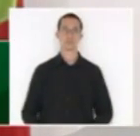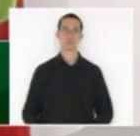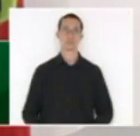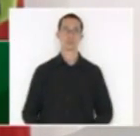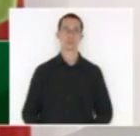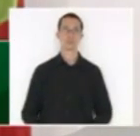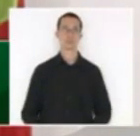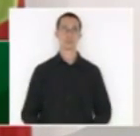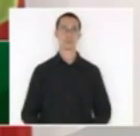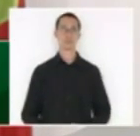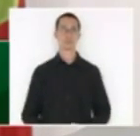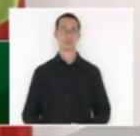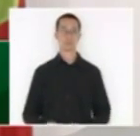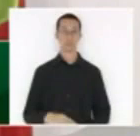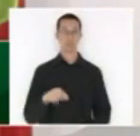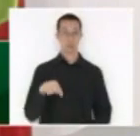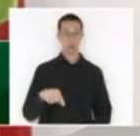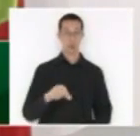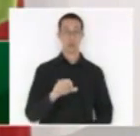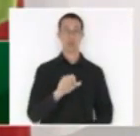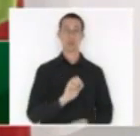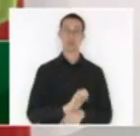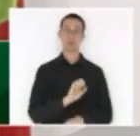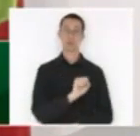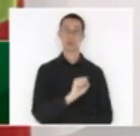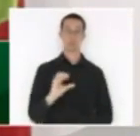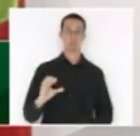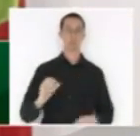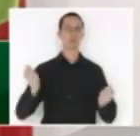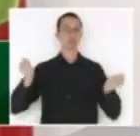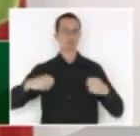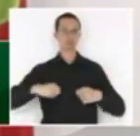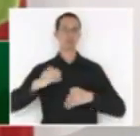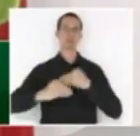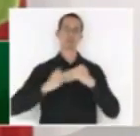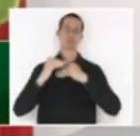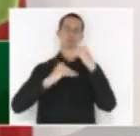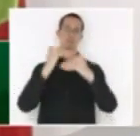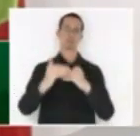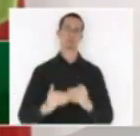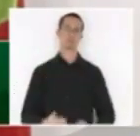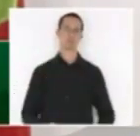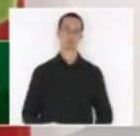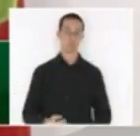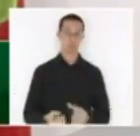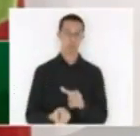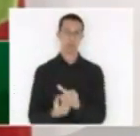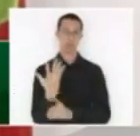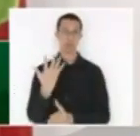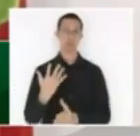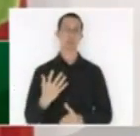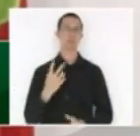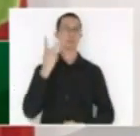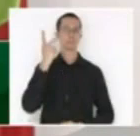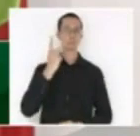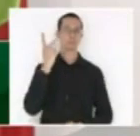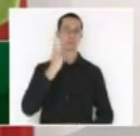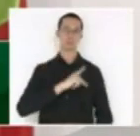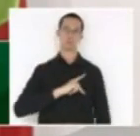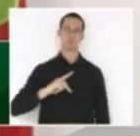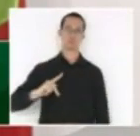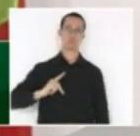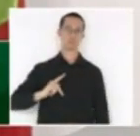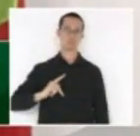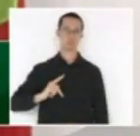Santa Catarina pode muito mais. Pode muito mais quando se cria políticas públicas, mecanismos, a